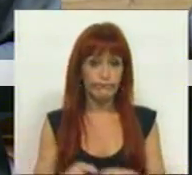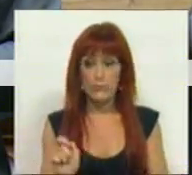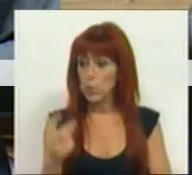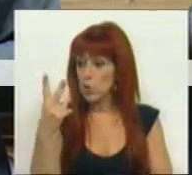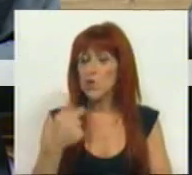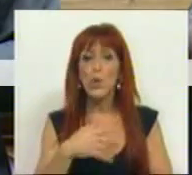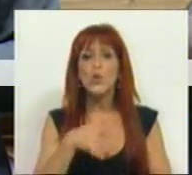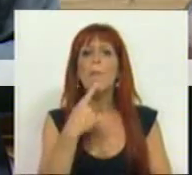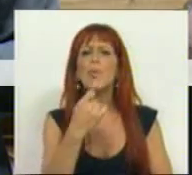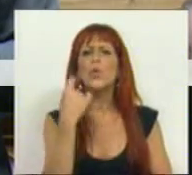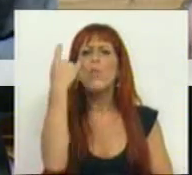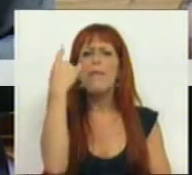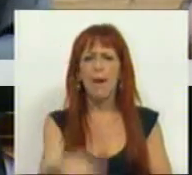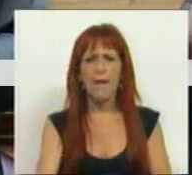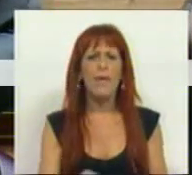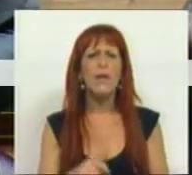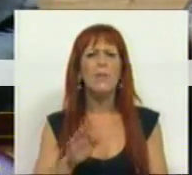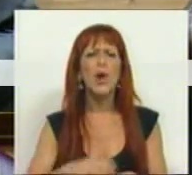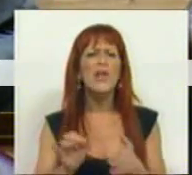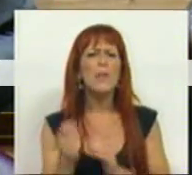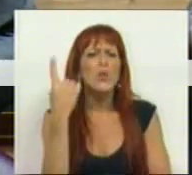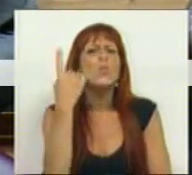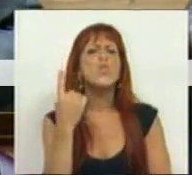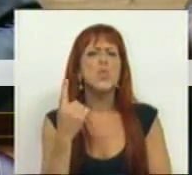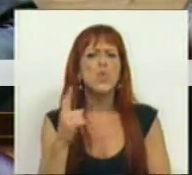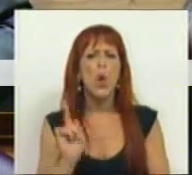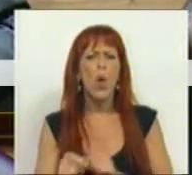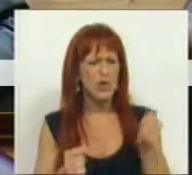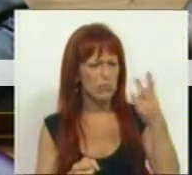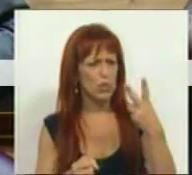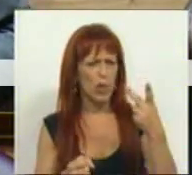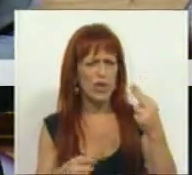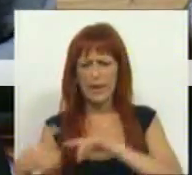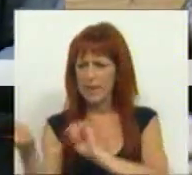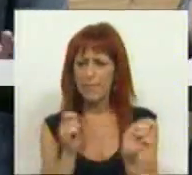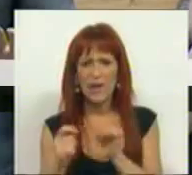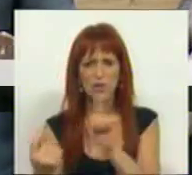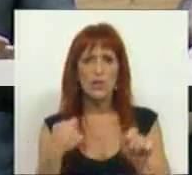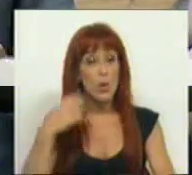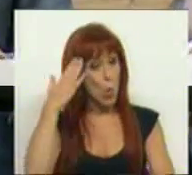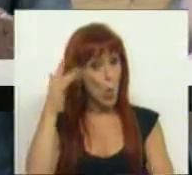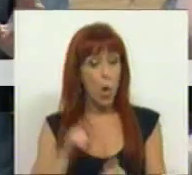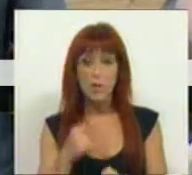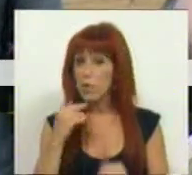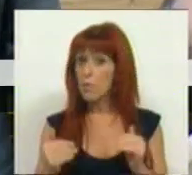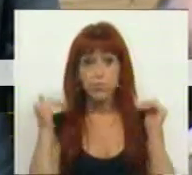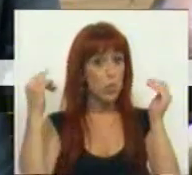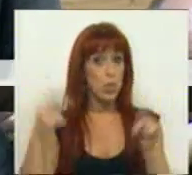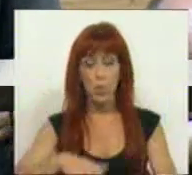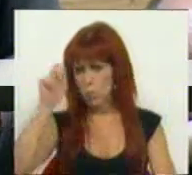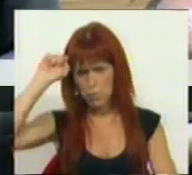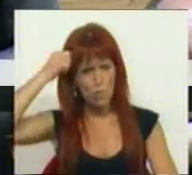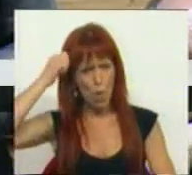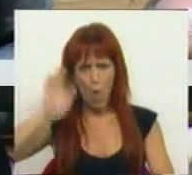2 minutos eu gostava de lhe fazer uma pergunta sobre um aspecto em concreto daqueles dois que vão a debate que me parece altamente